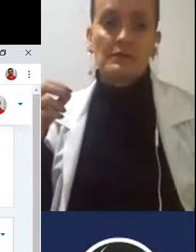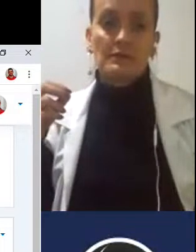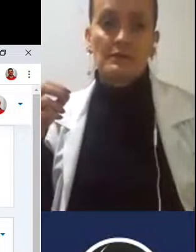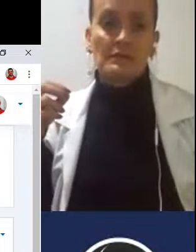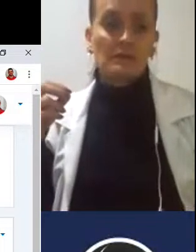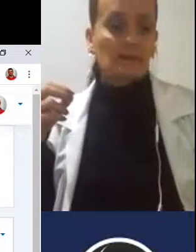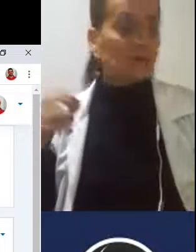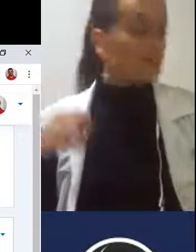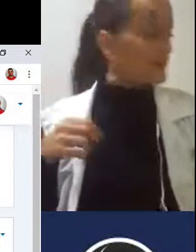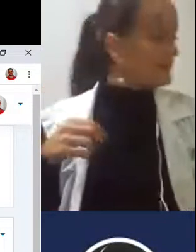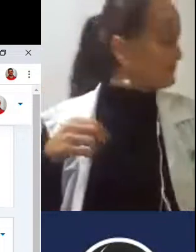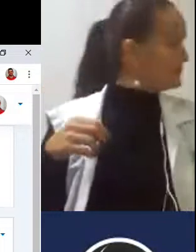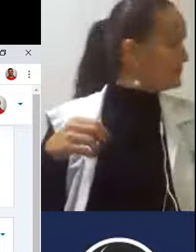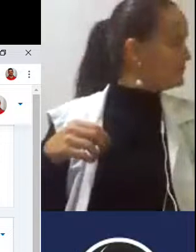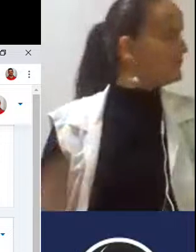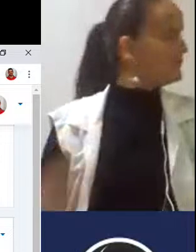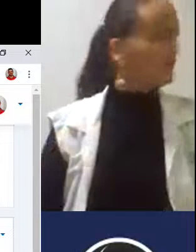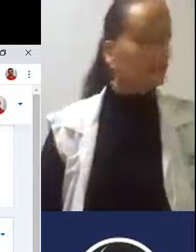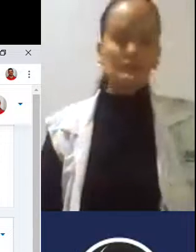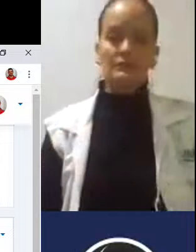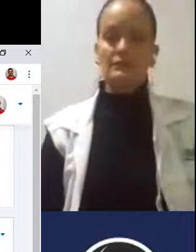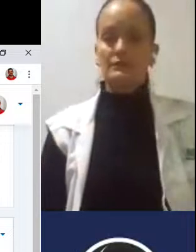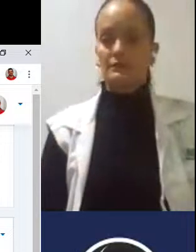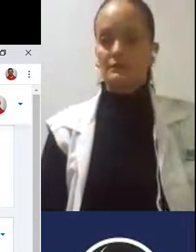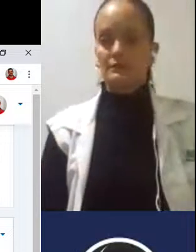o conteúdo.